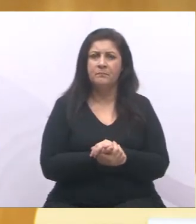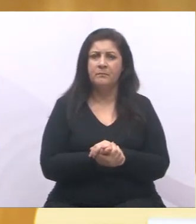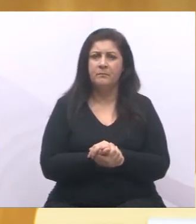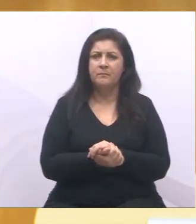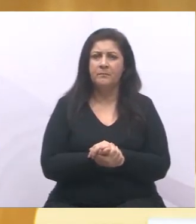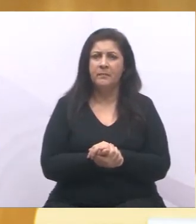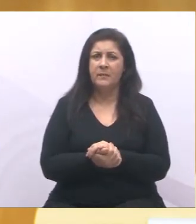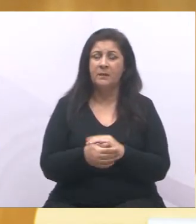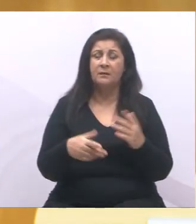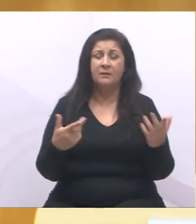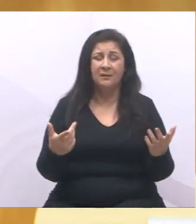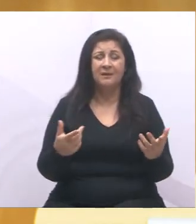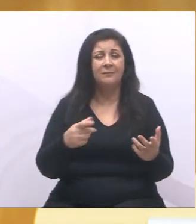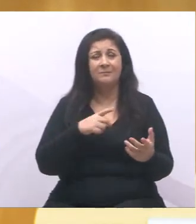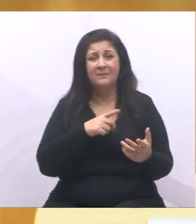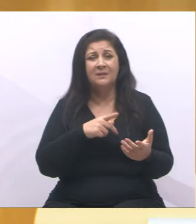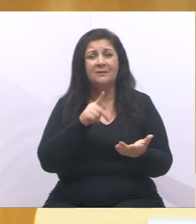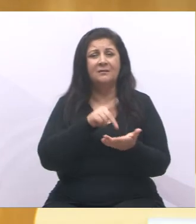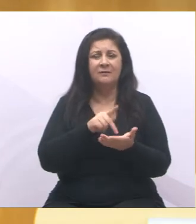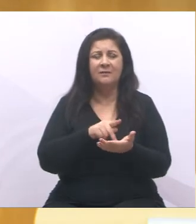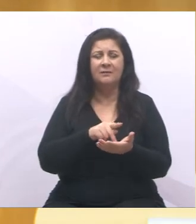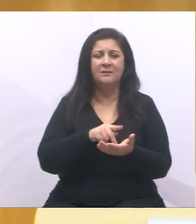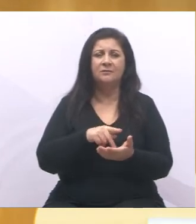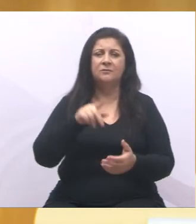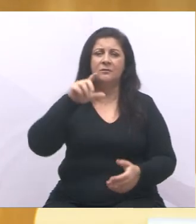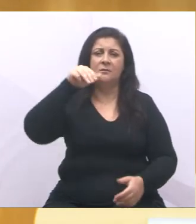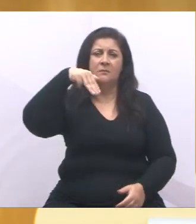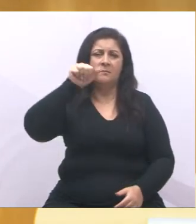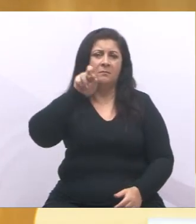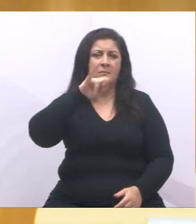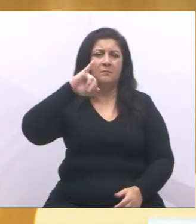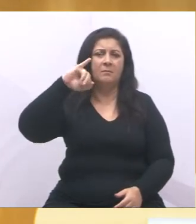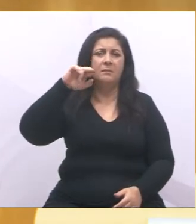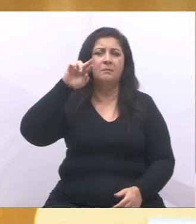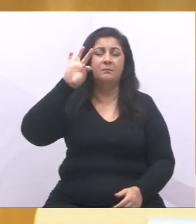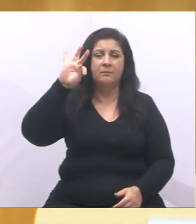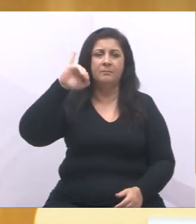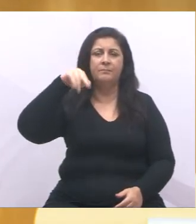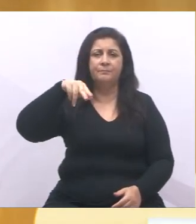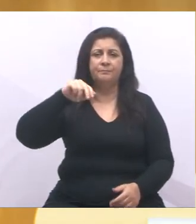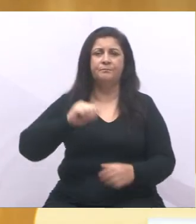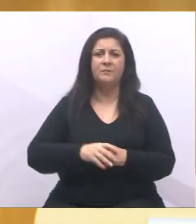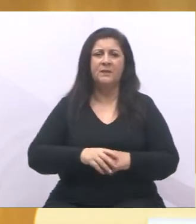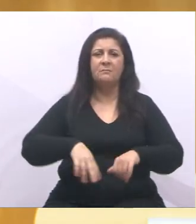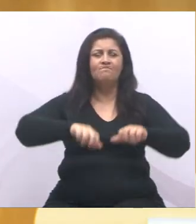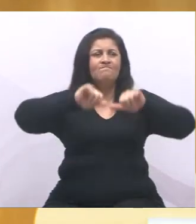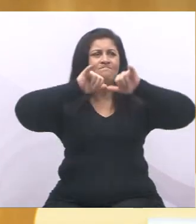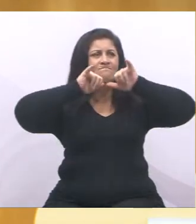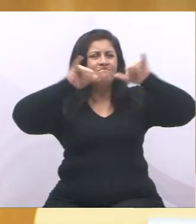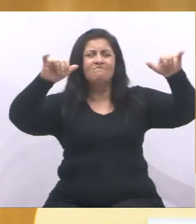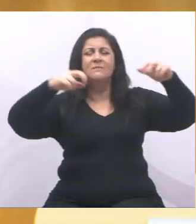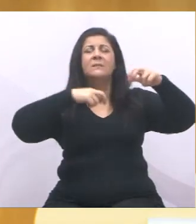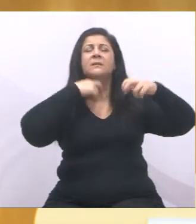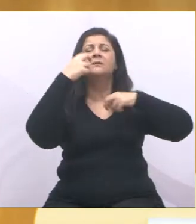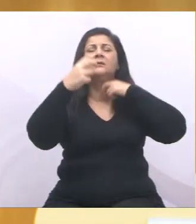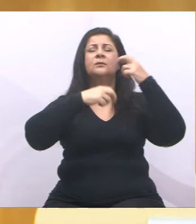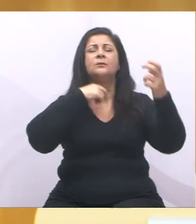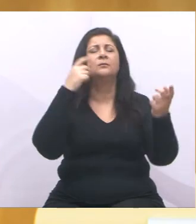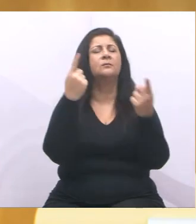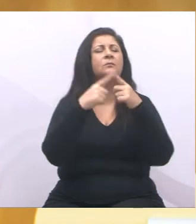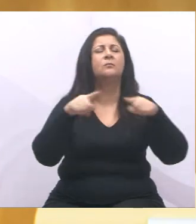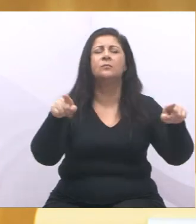sua realidade, Martin Luther King erguer sua voz e entoar um canto